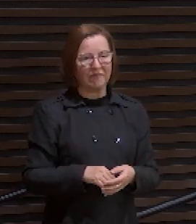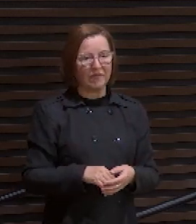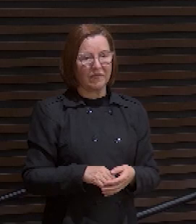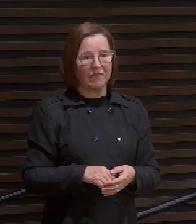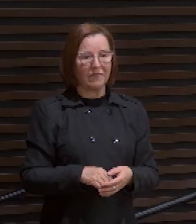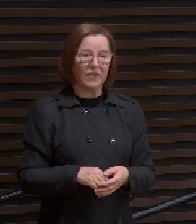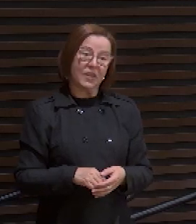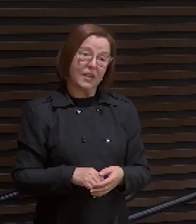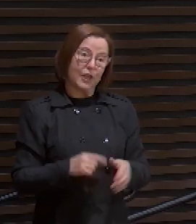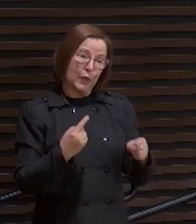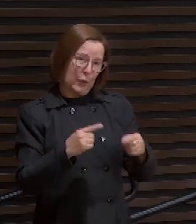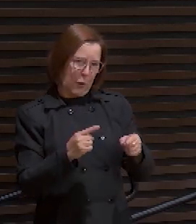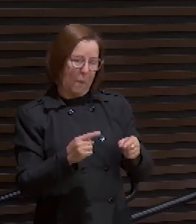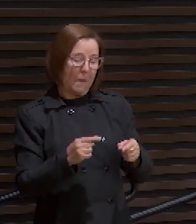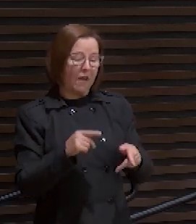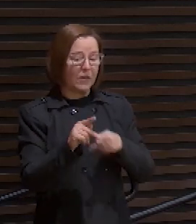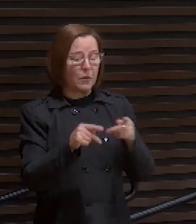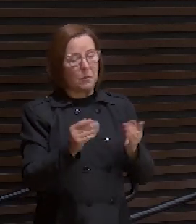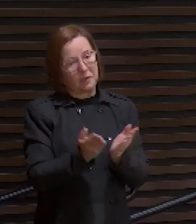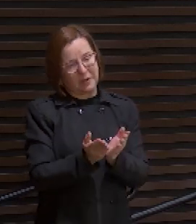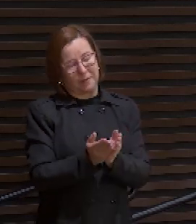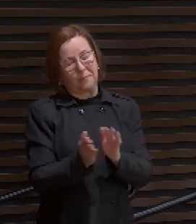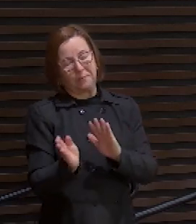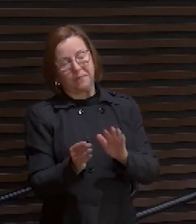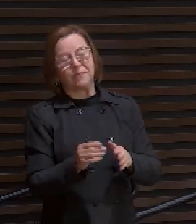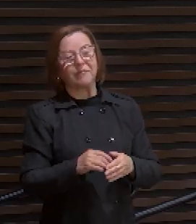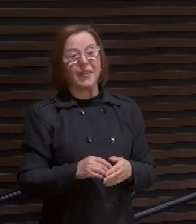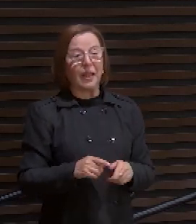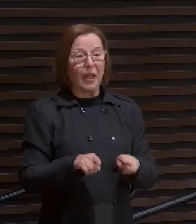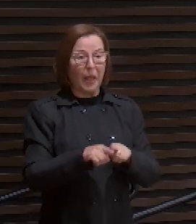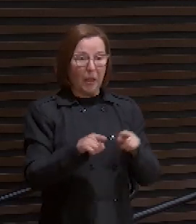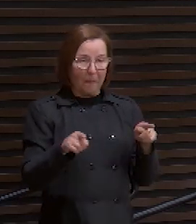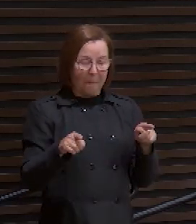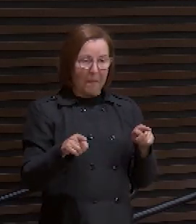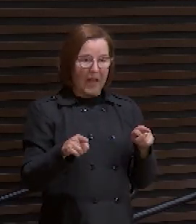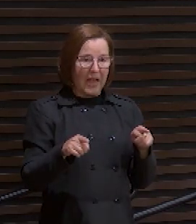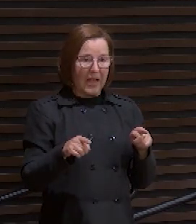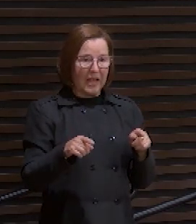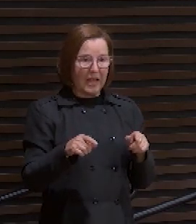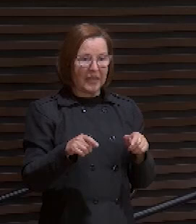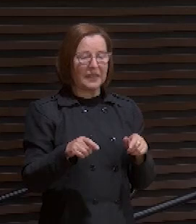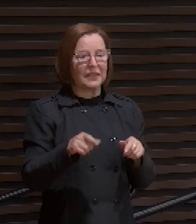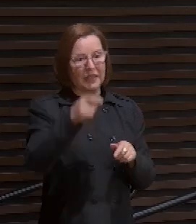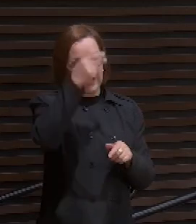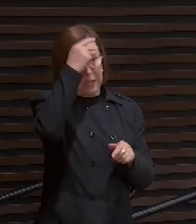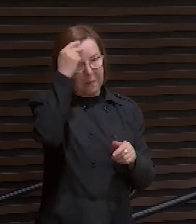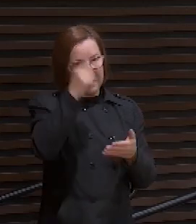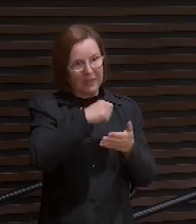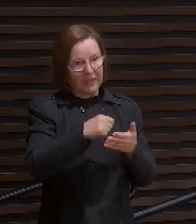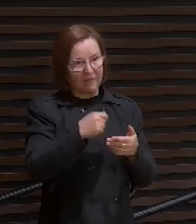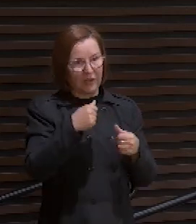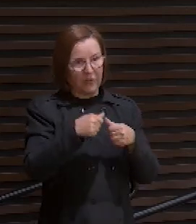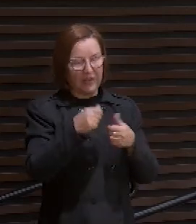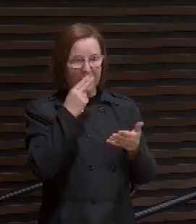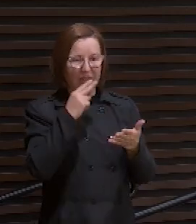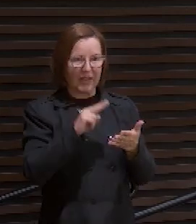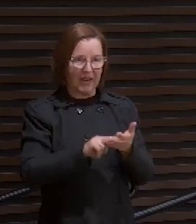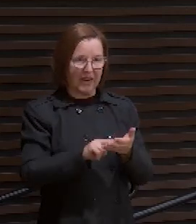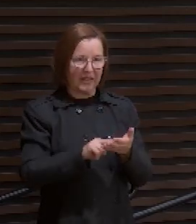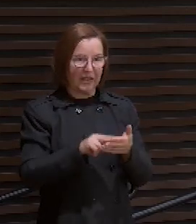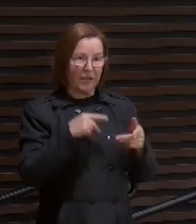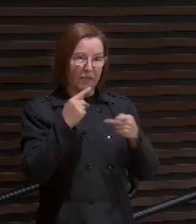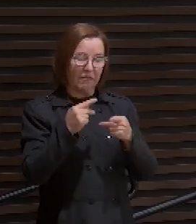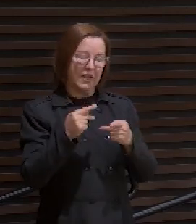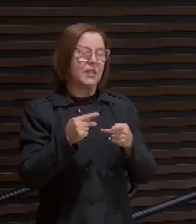E o escritor está mostrando aqui que os cristãos estão respondendo desta